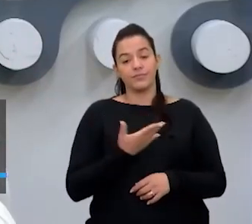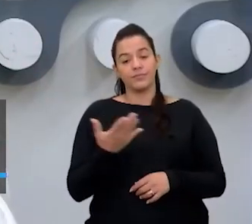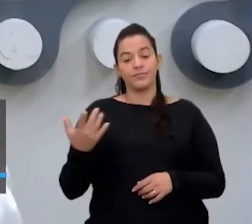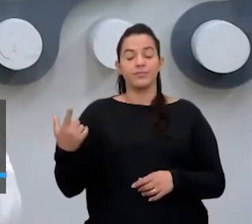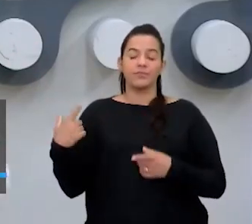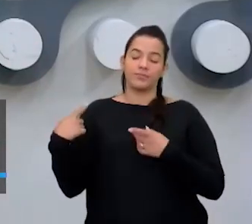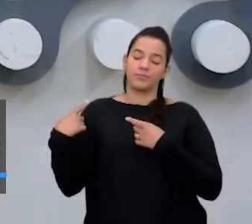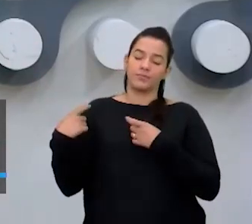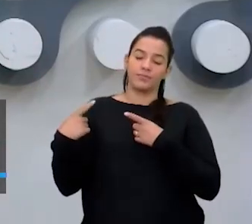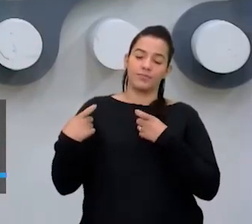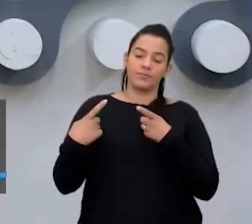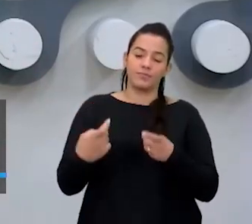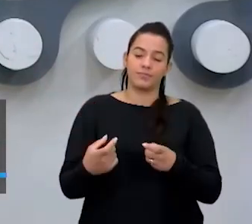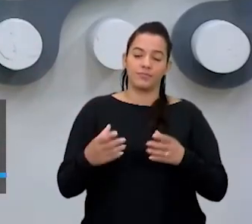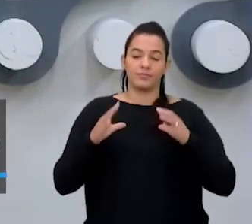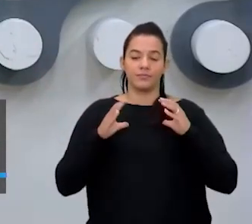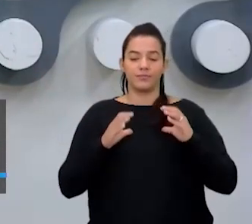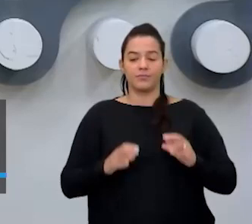civis,